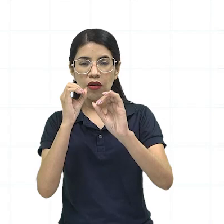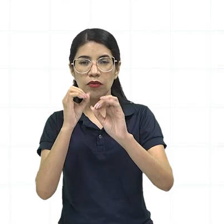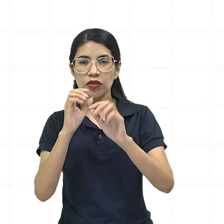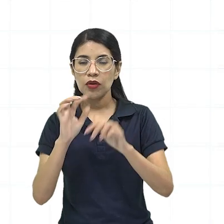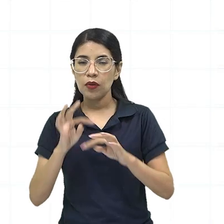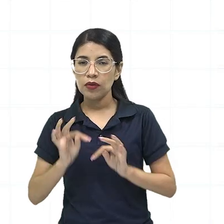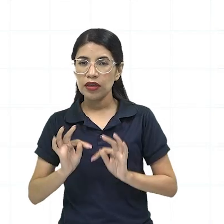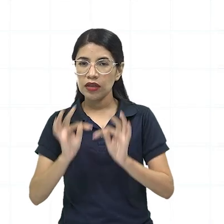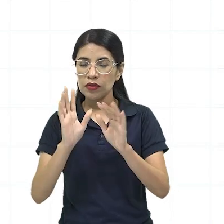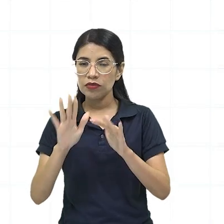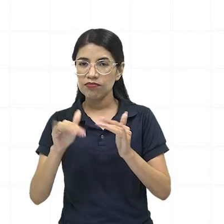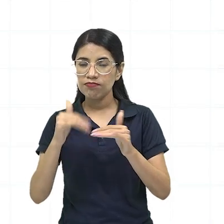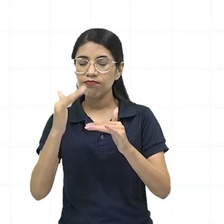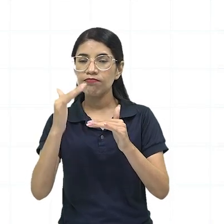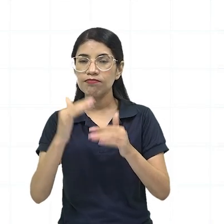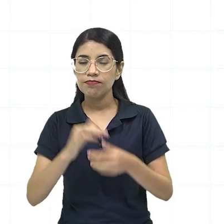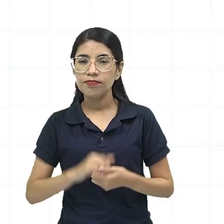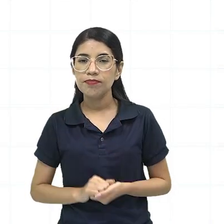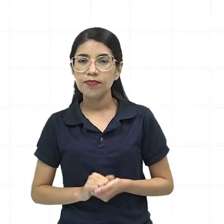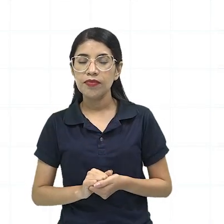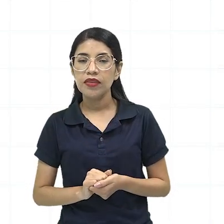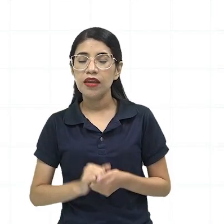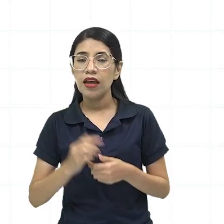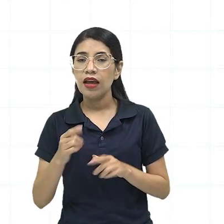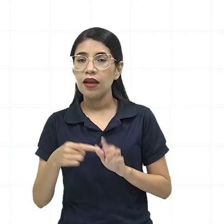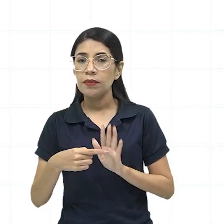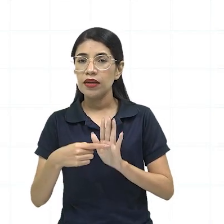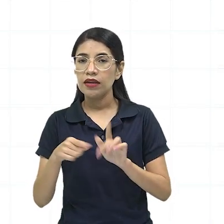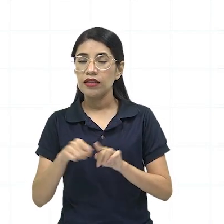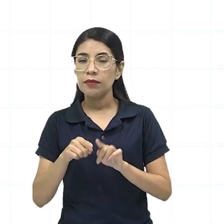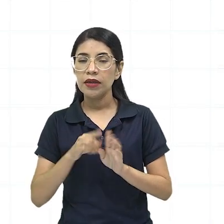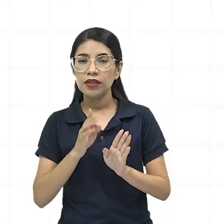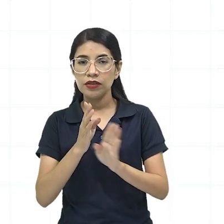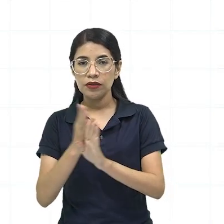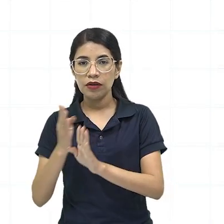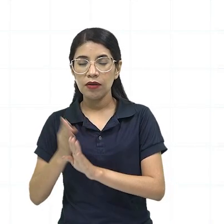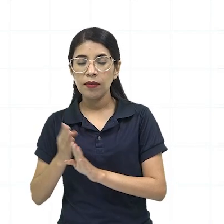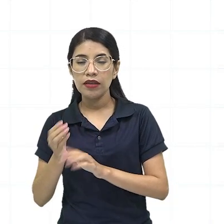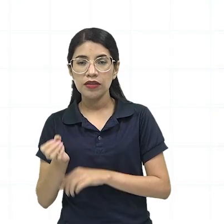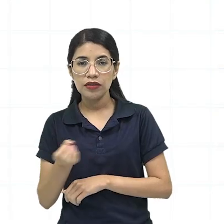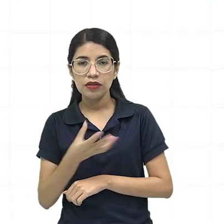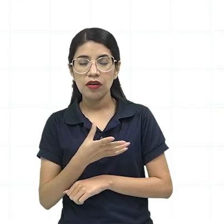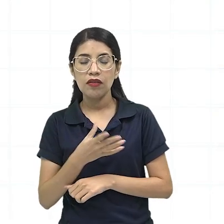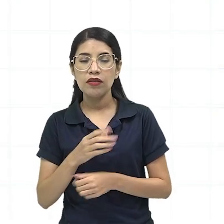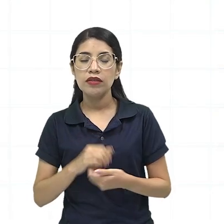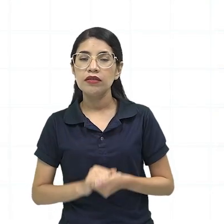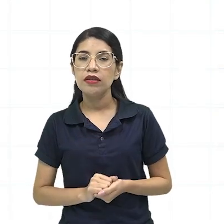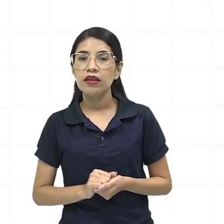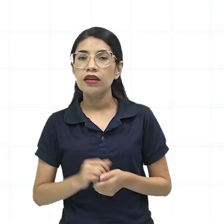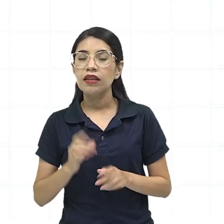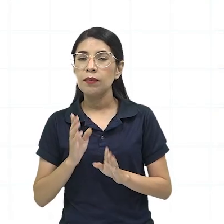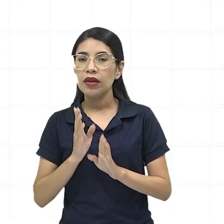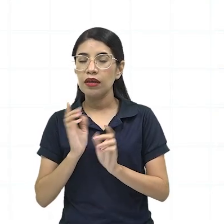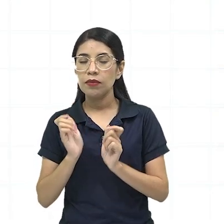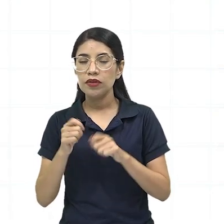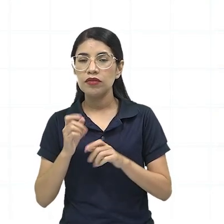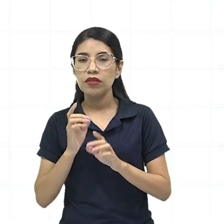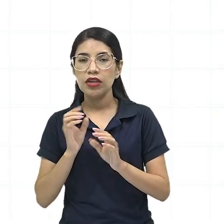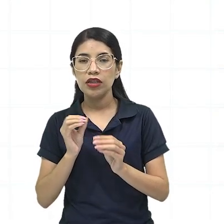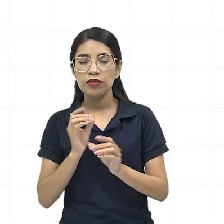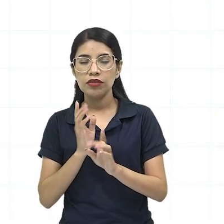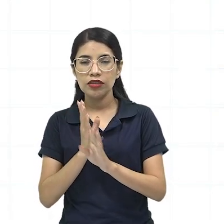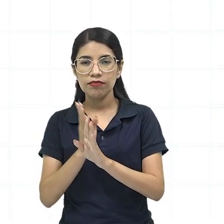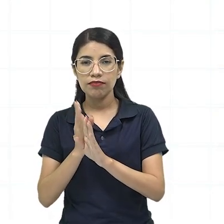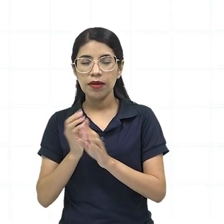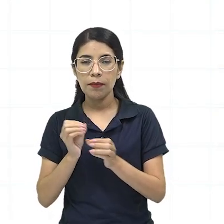só, esse apelo mais avançados, apresentamos descobertas recentes que nos aproximam cada vez mais das estrelas, dos